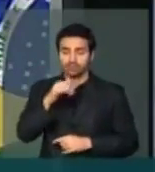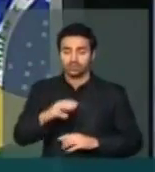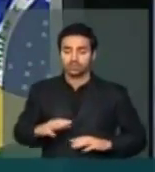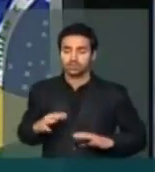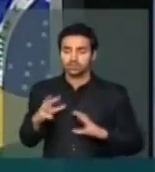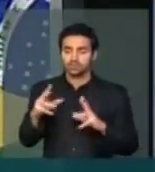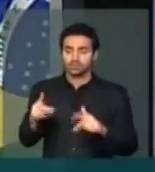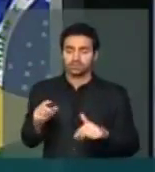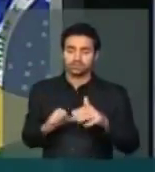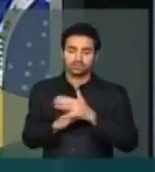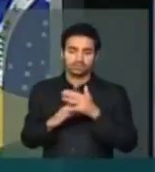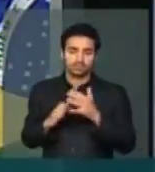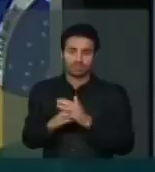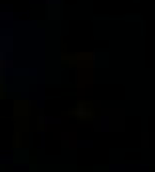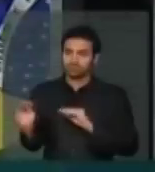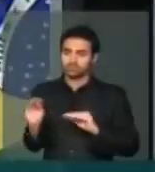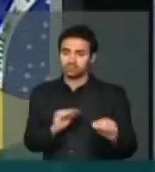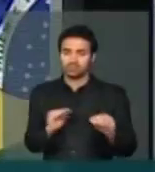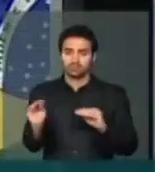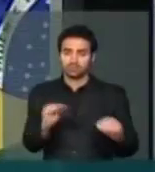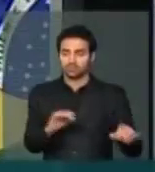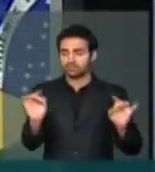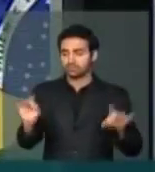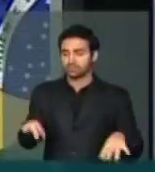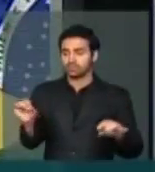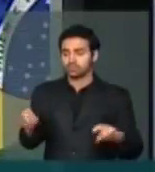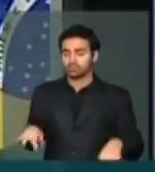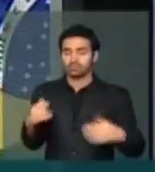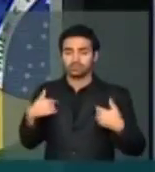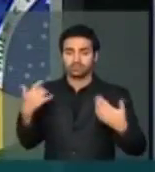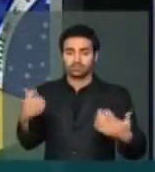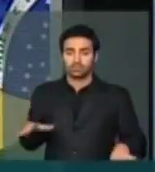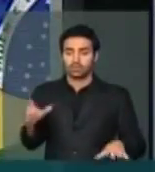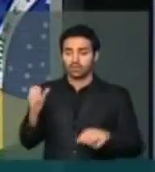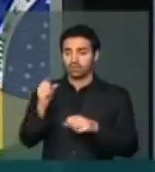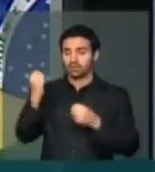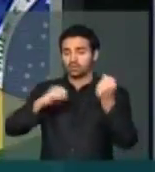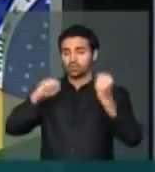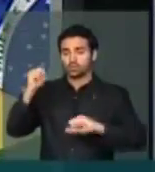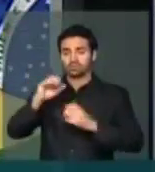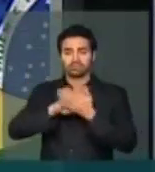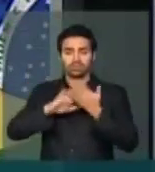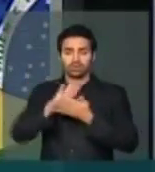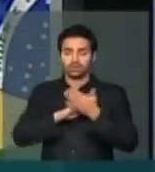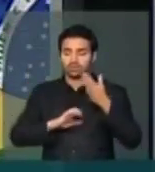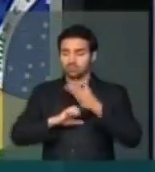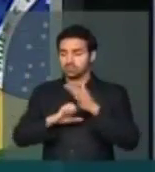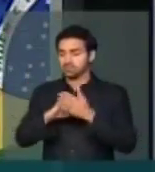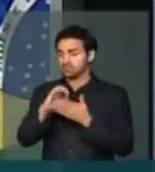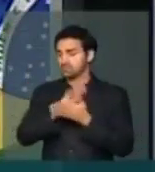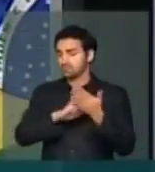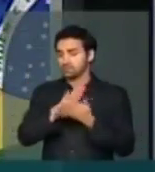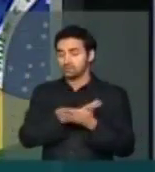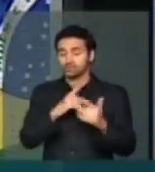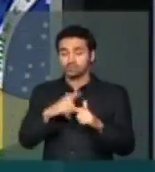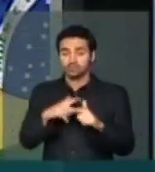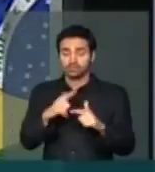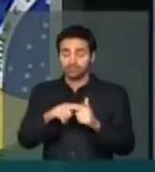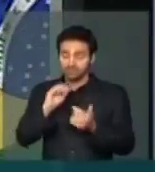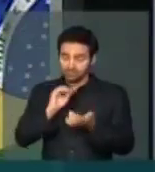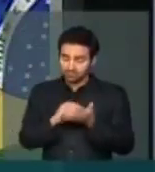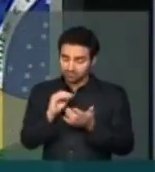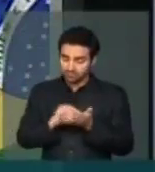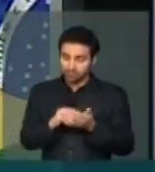as perspectivas de instalação de indústrias do Piauí, se não houver um programa